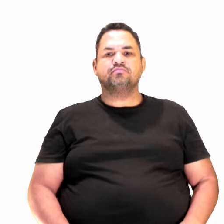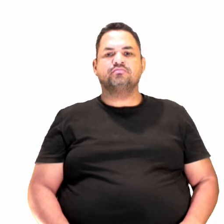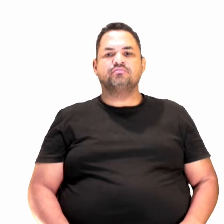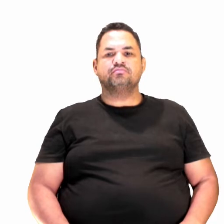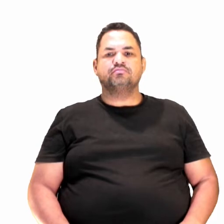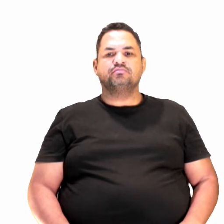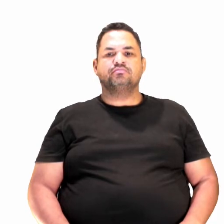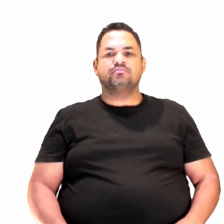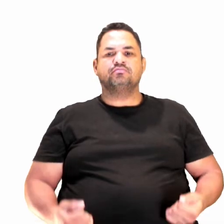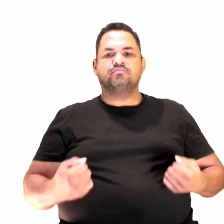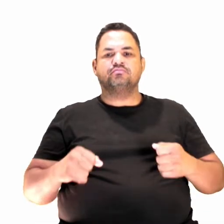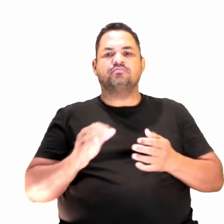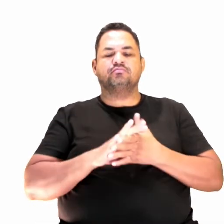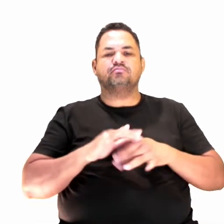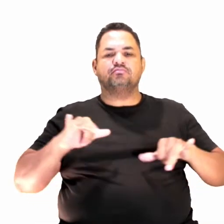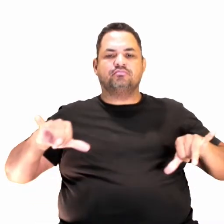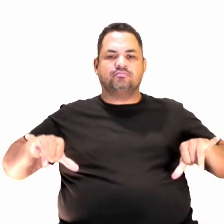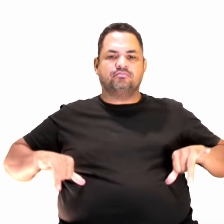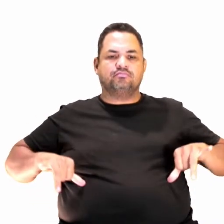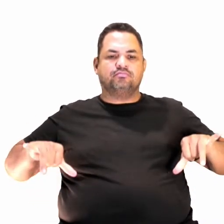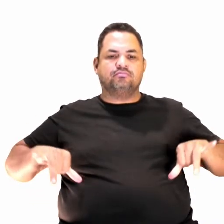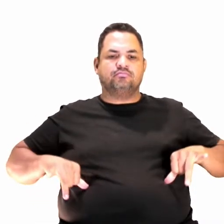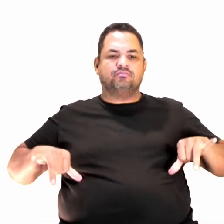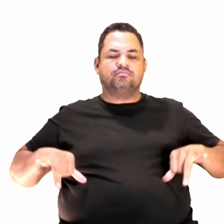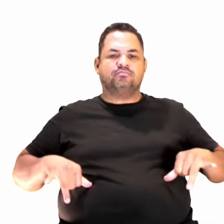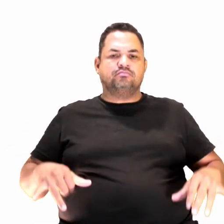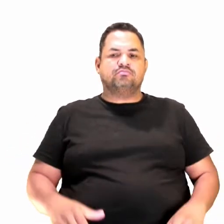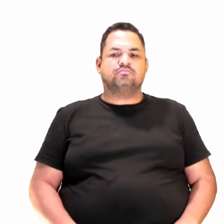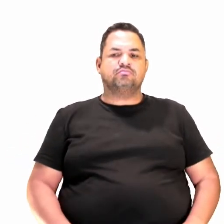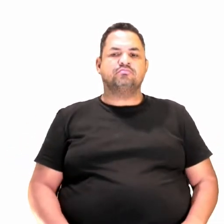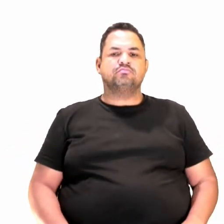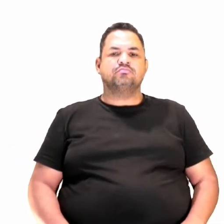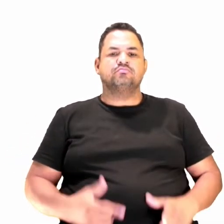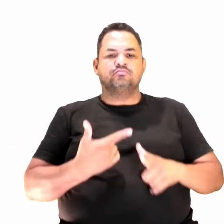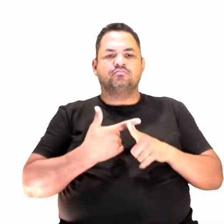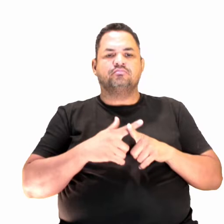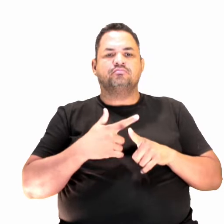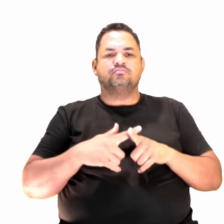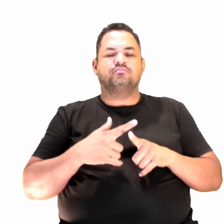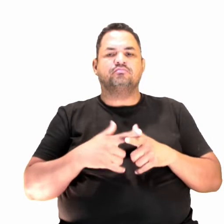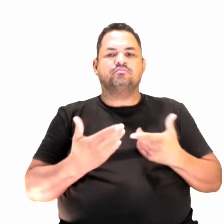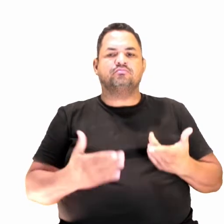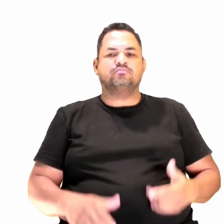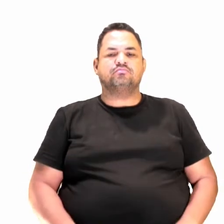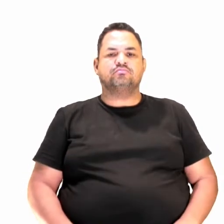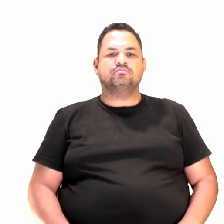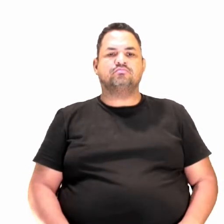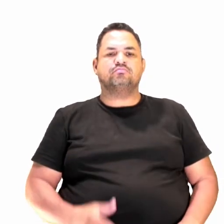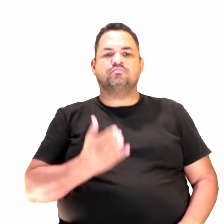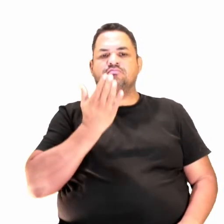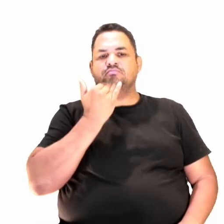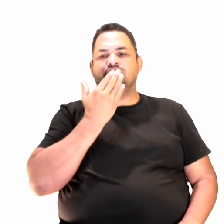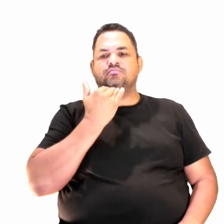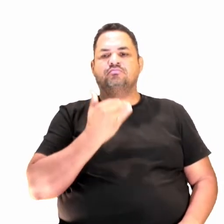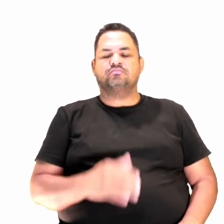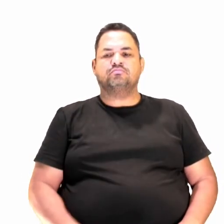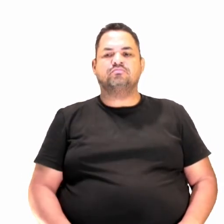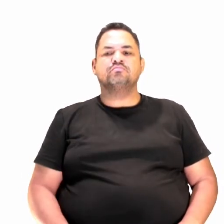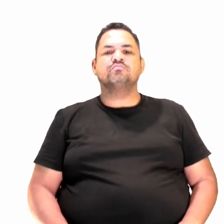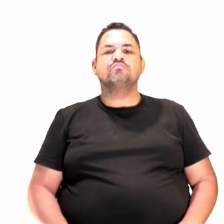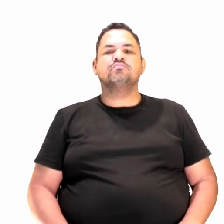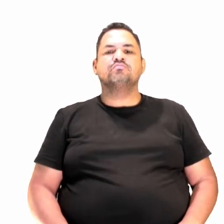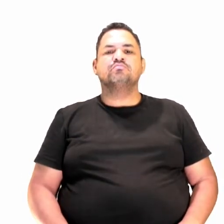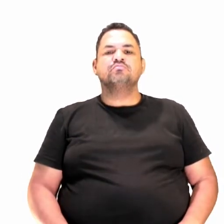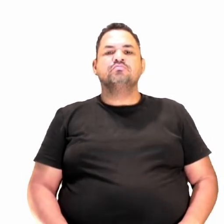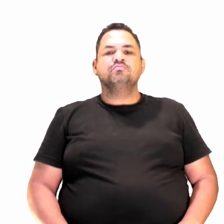ou seja, eu posso estar sofrendo de um distúrbio, no caso aqui alimentar. Então aqui o